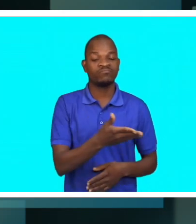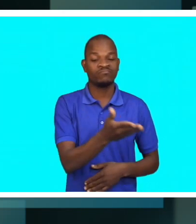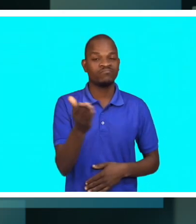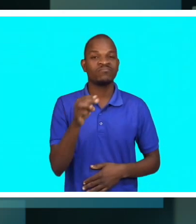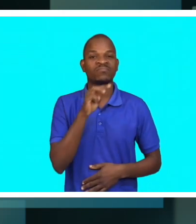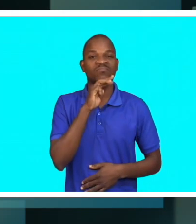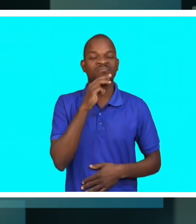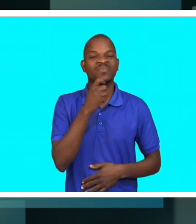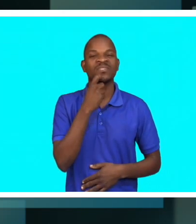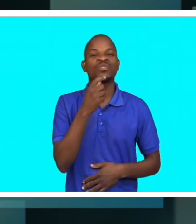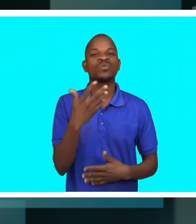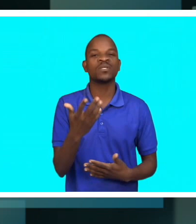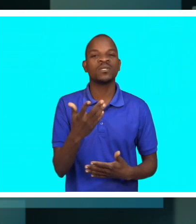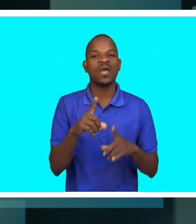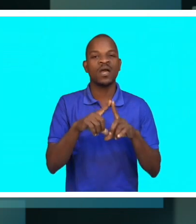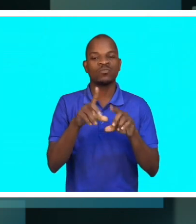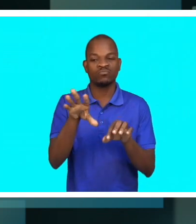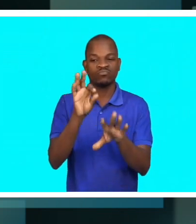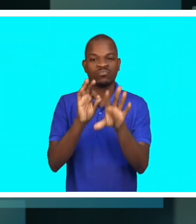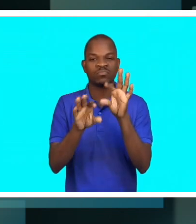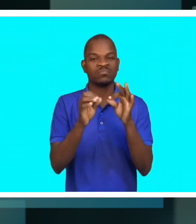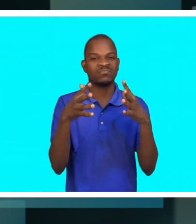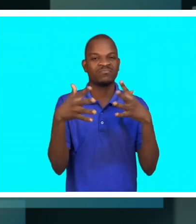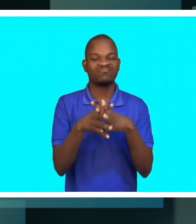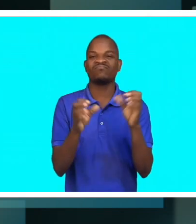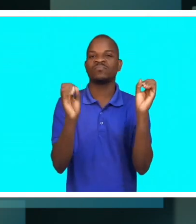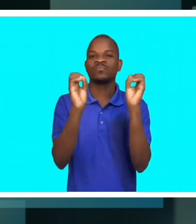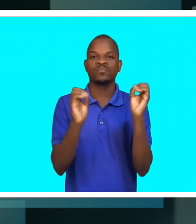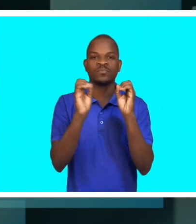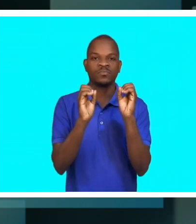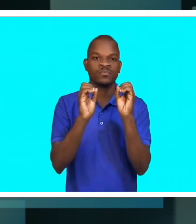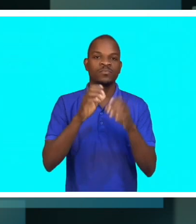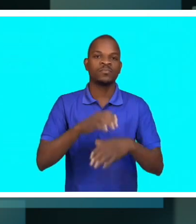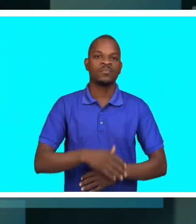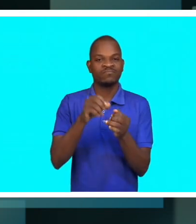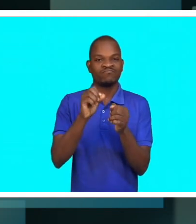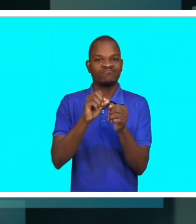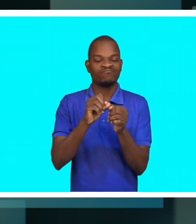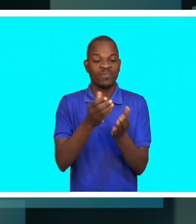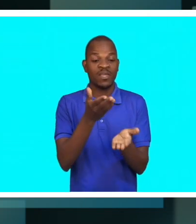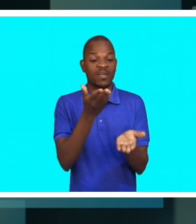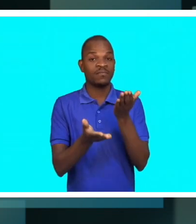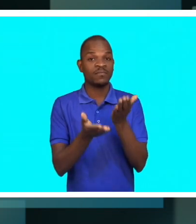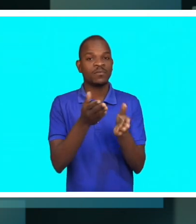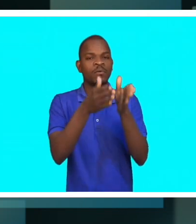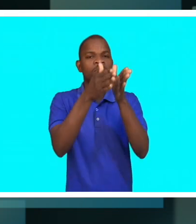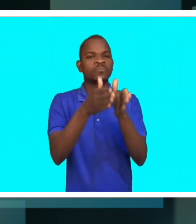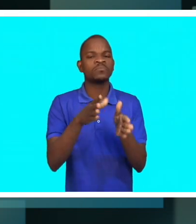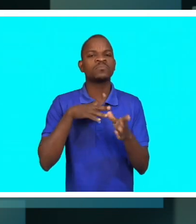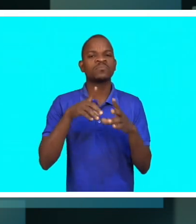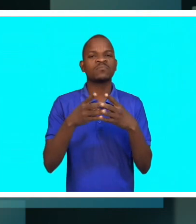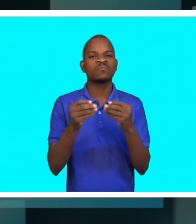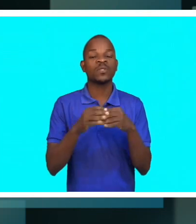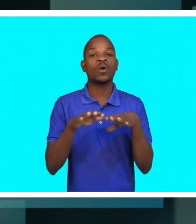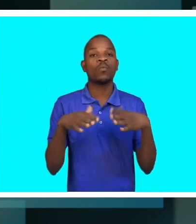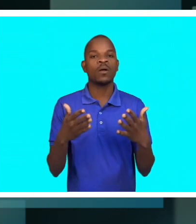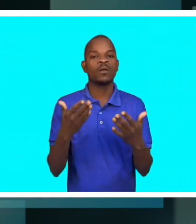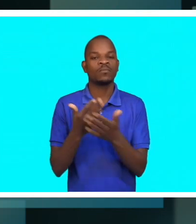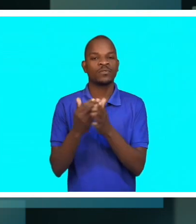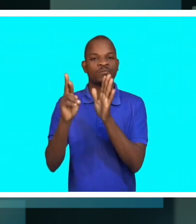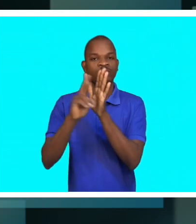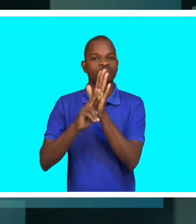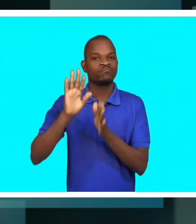Elas consideram que os critérios não são claros. Quando chegam e avaliam o que a pessoa tem,